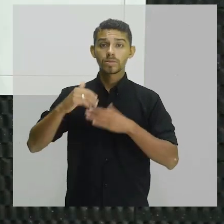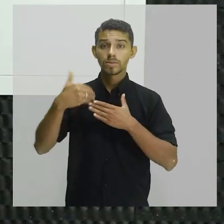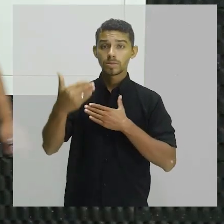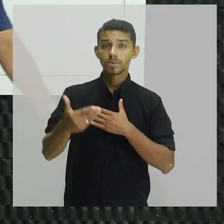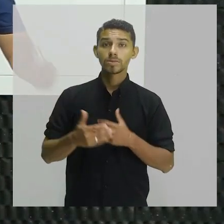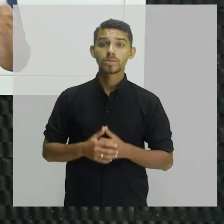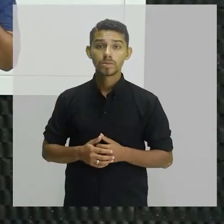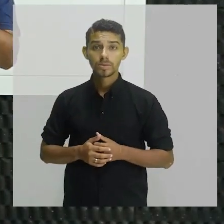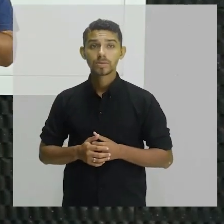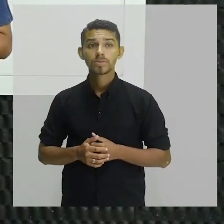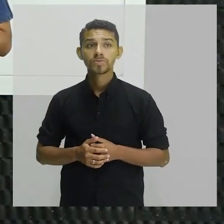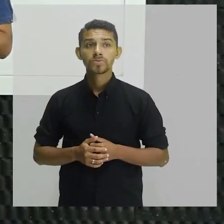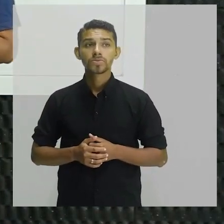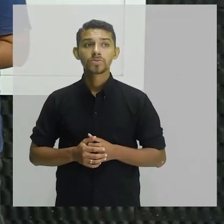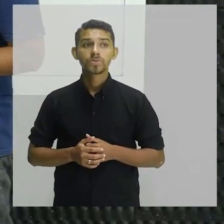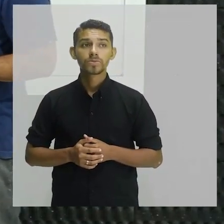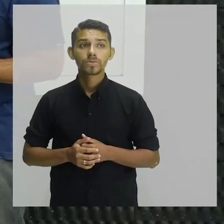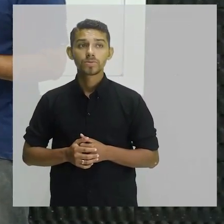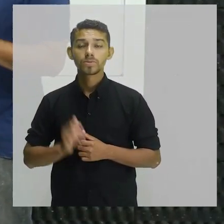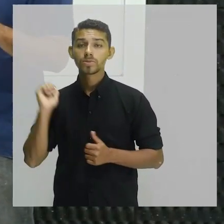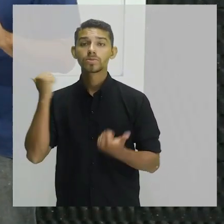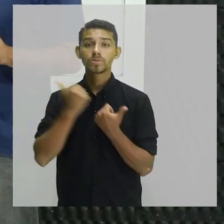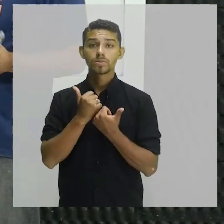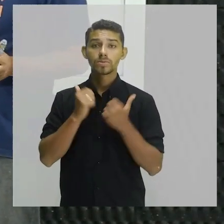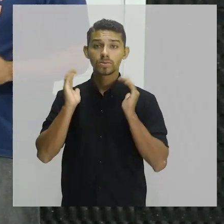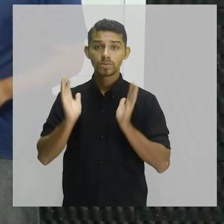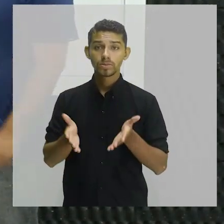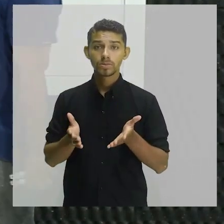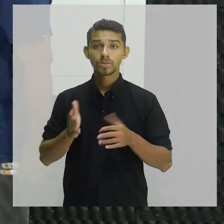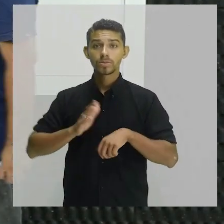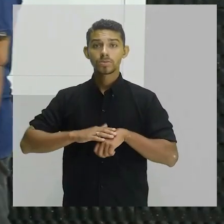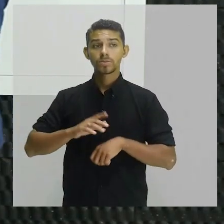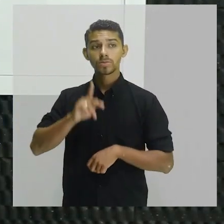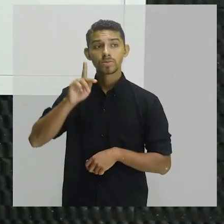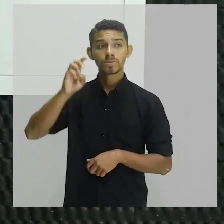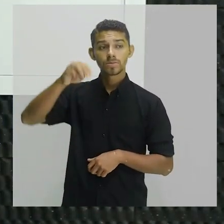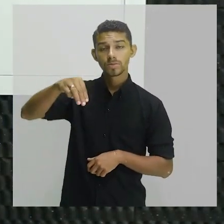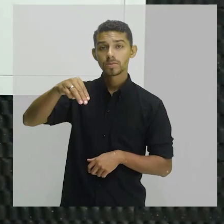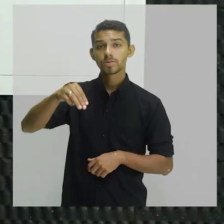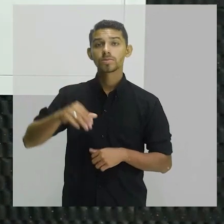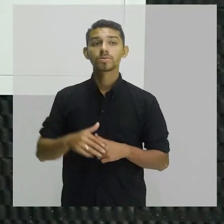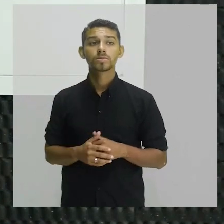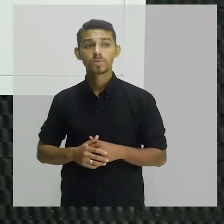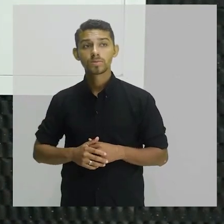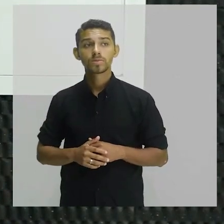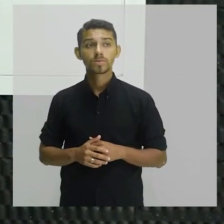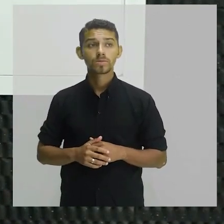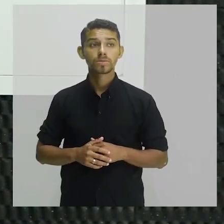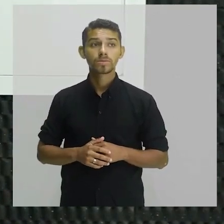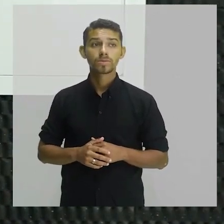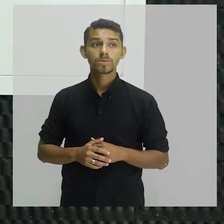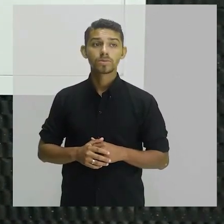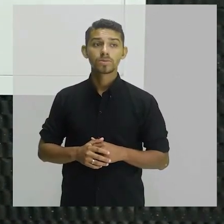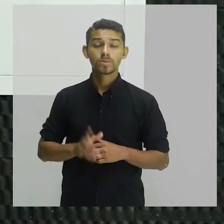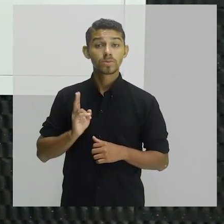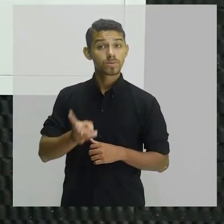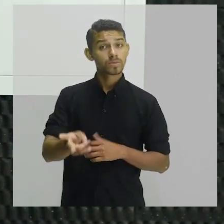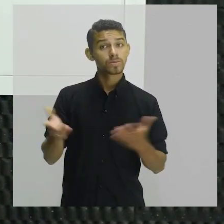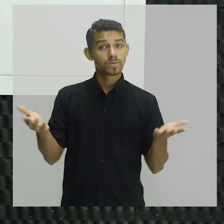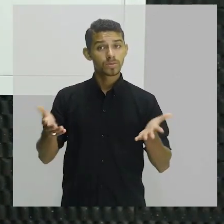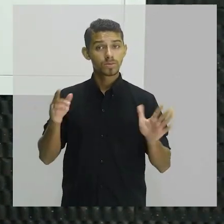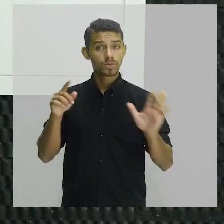substituição, né? De km por hora para metros por segundo. Tá ok? Então, continuando aqui na